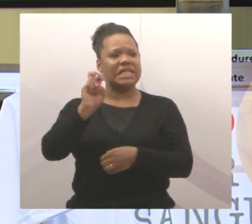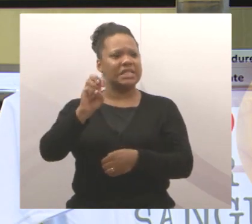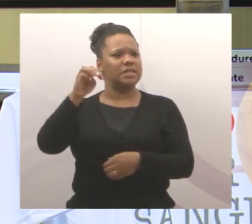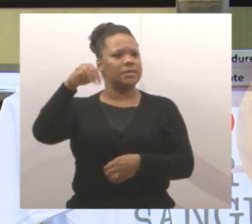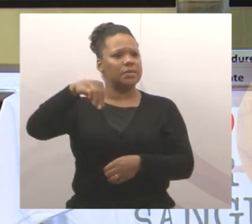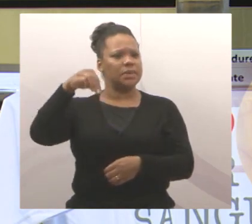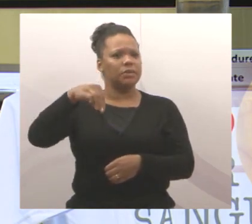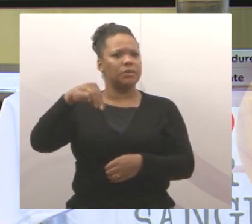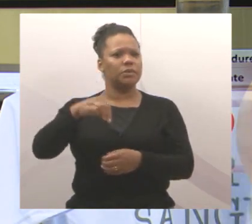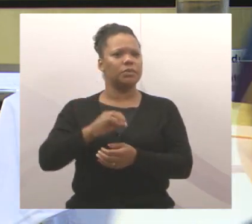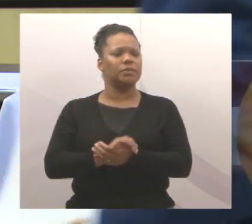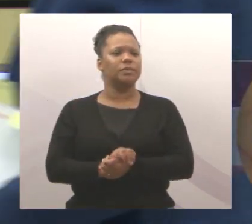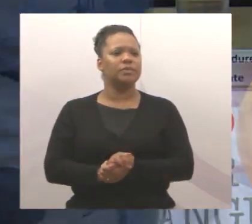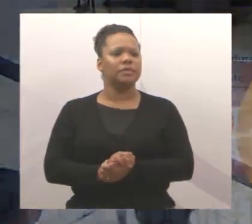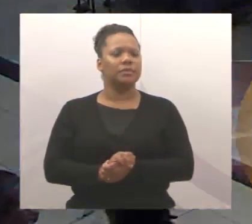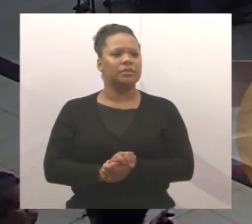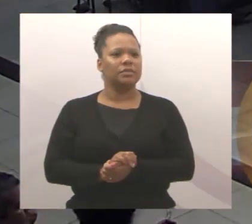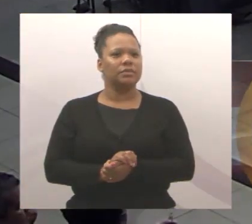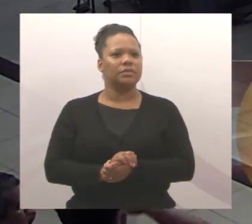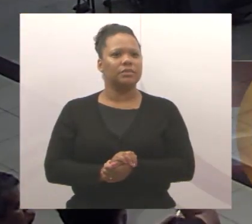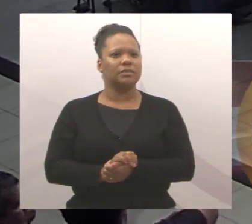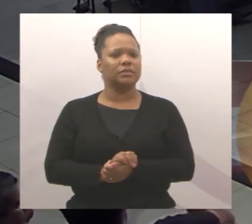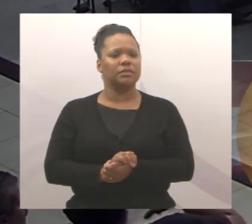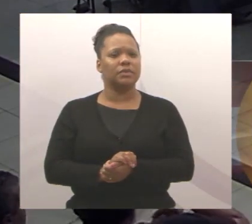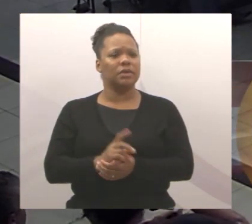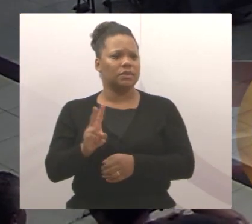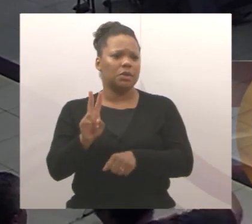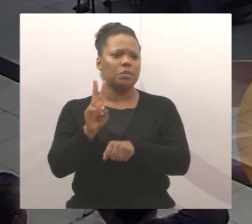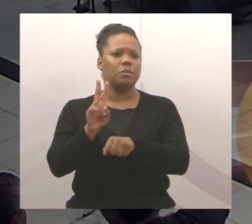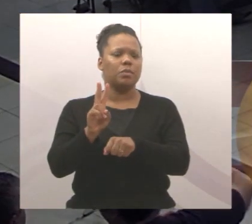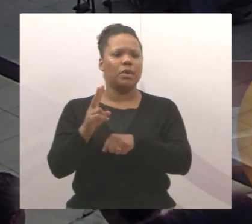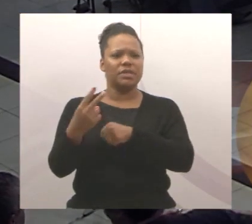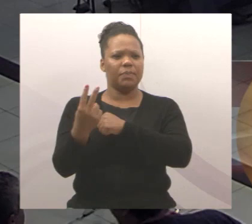minutos para a sua defesa.